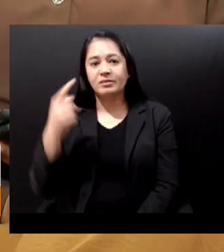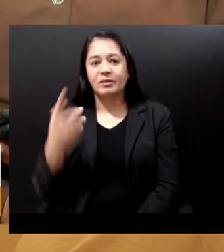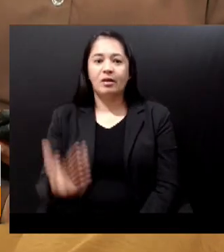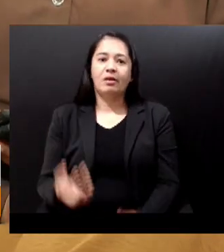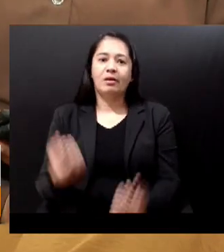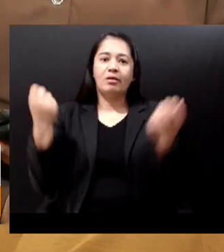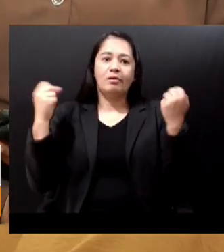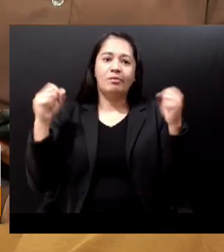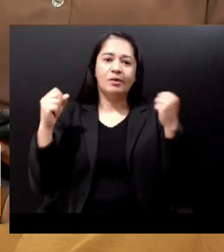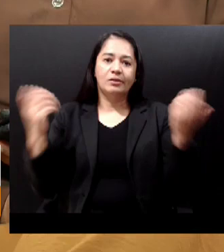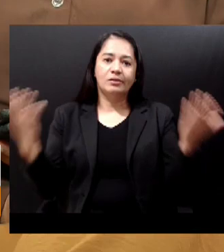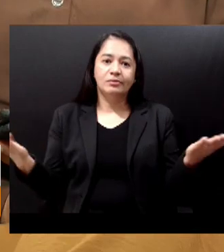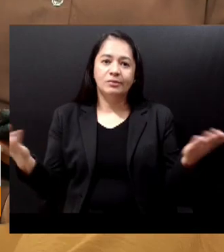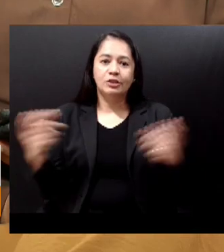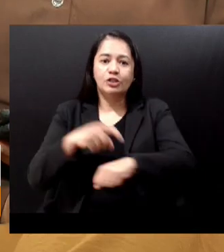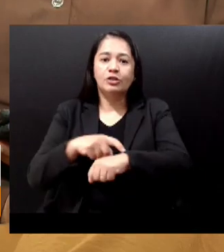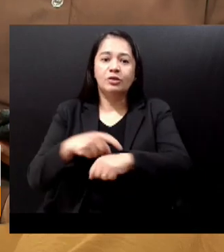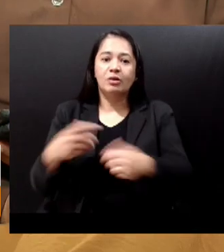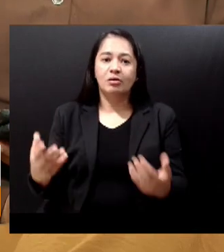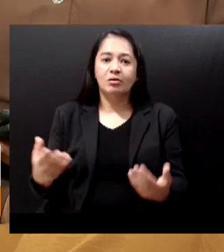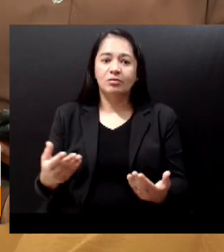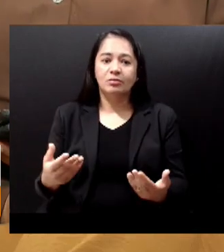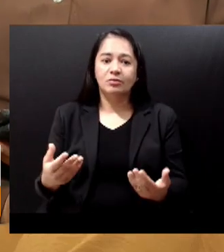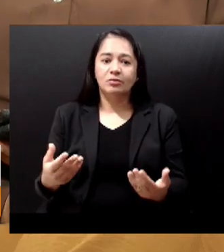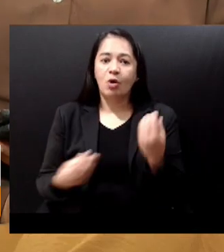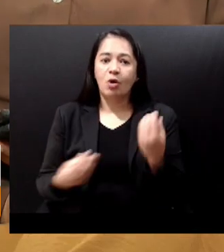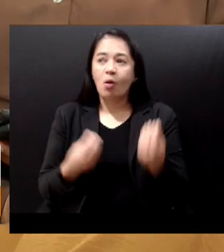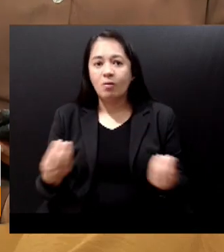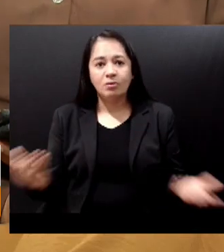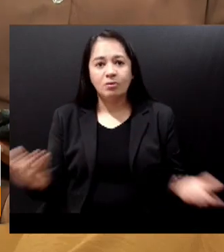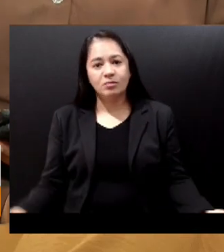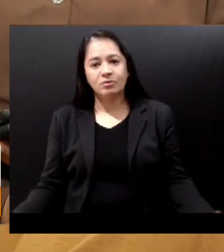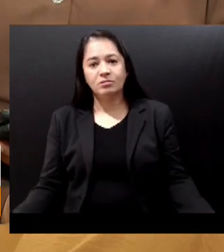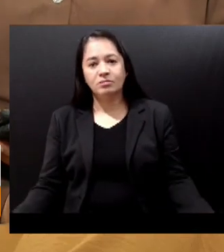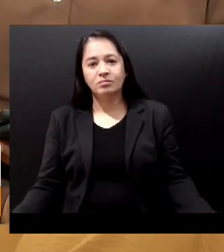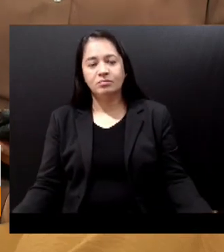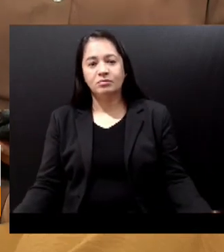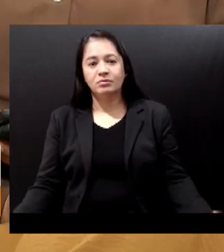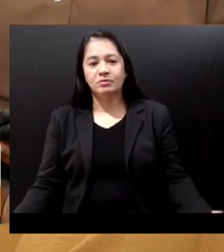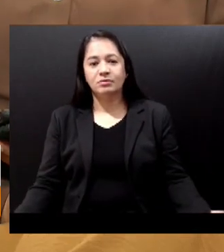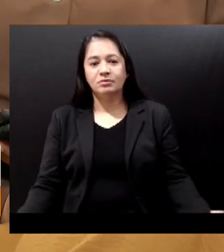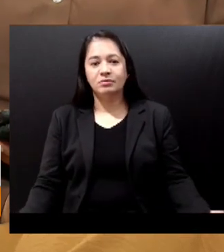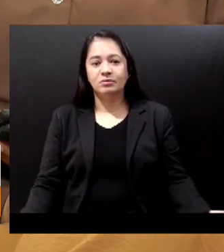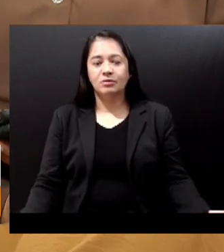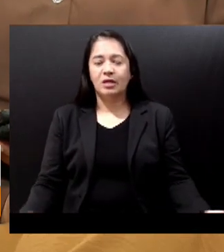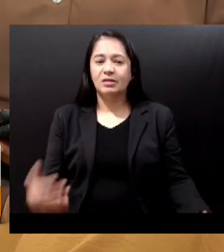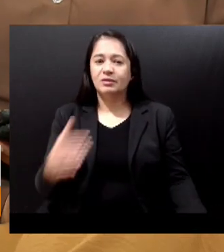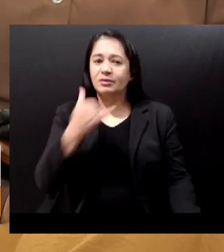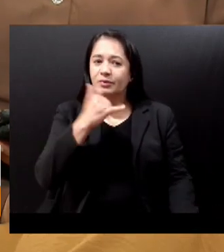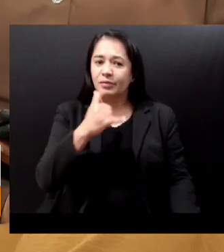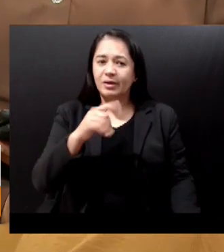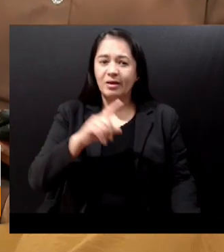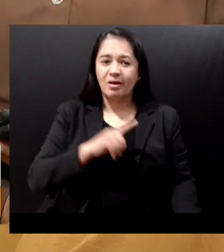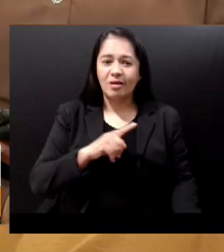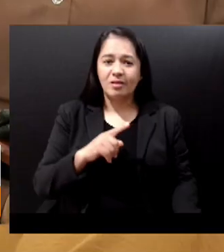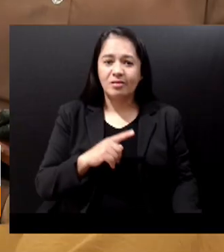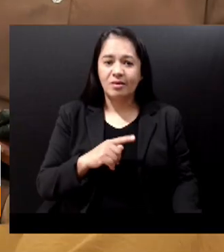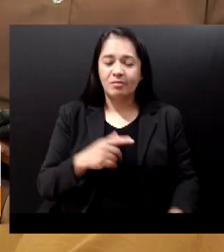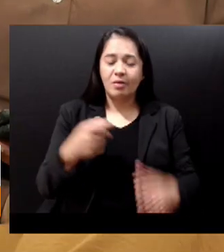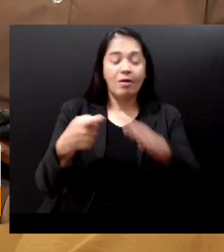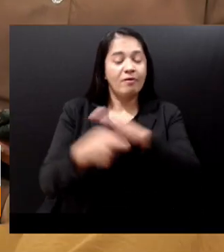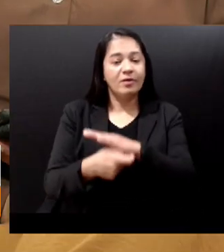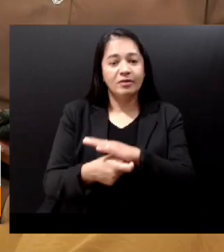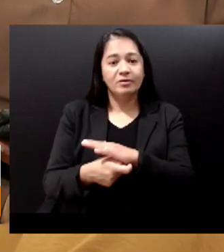Exatamente. horas que ela vai? Com que recurso que ela vai? Uhum. Então talvez toda a energia que elas tenha disponível para investir esteja